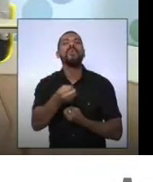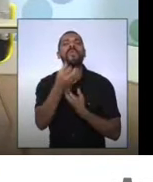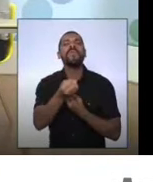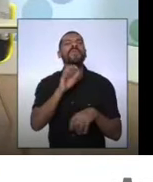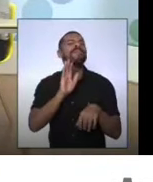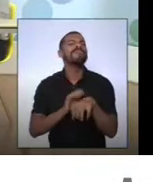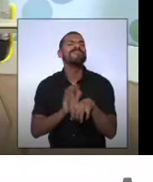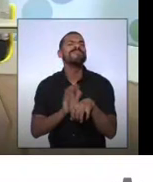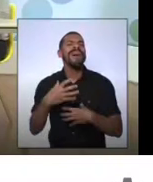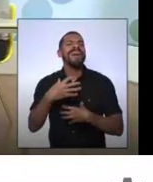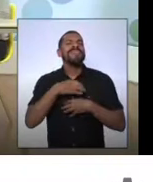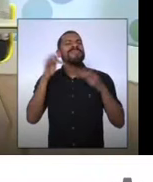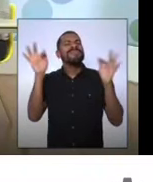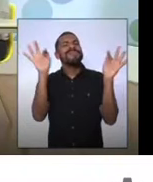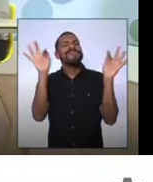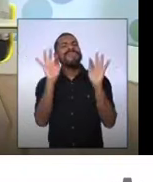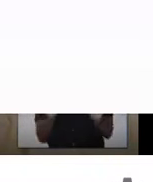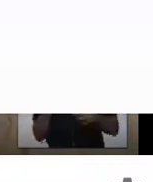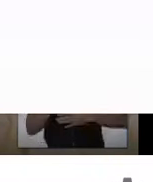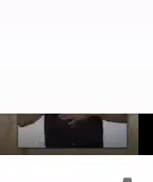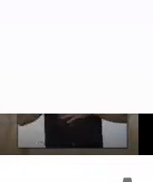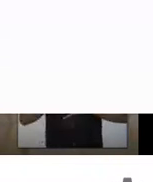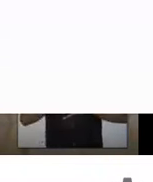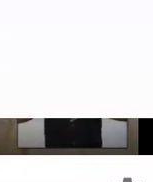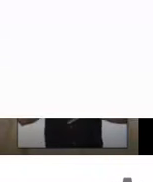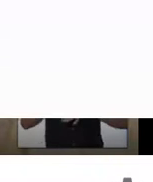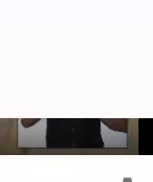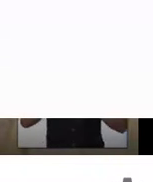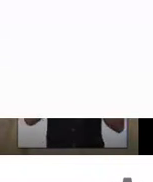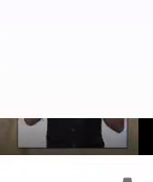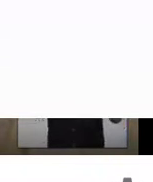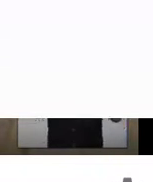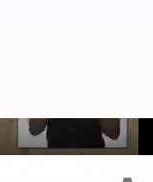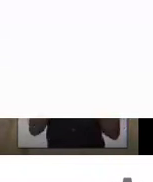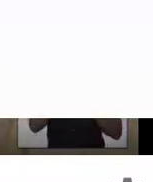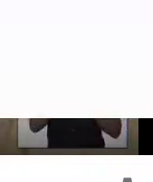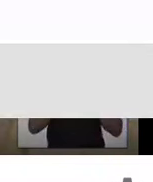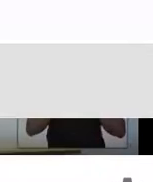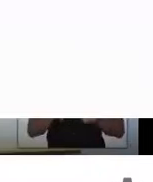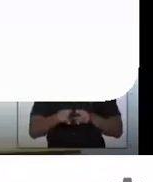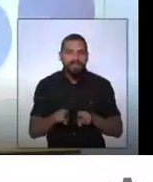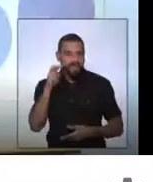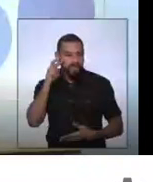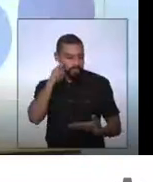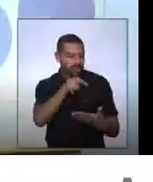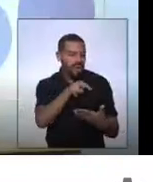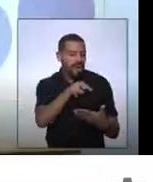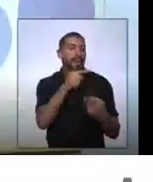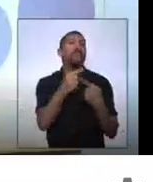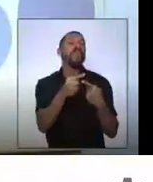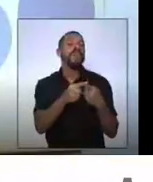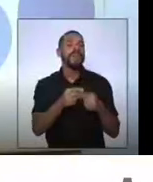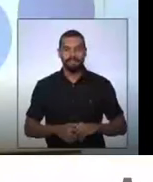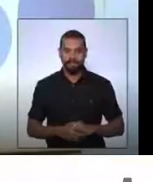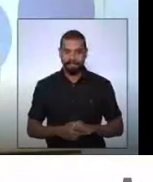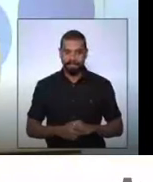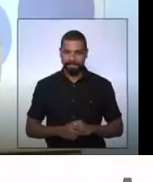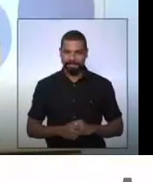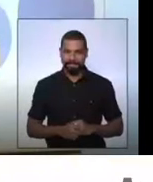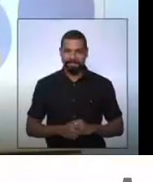leu hoje? Qual é? O que dizia? Por que você leu essa notícia? Sim. Qual é essa